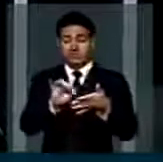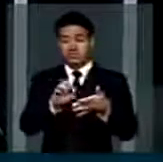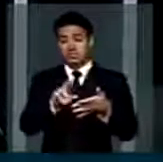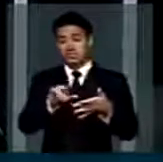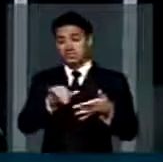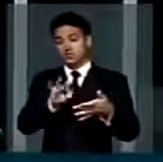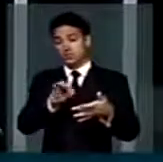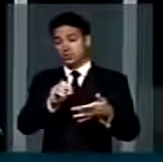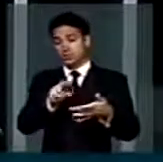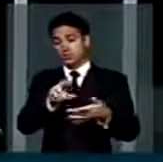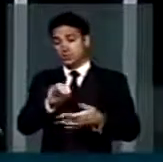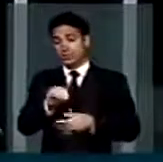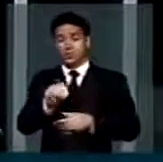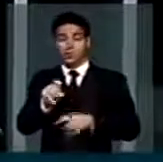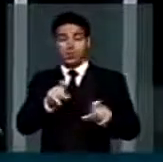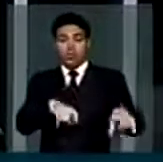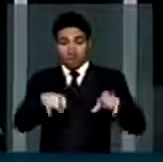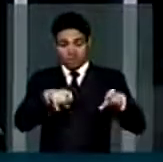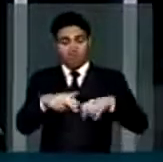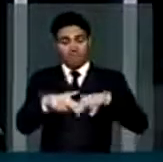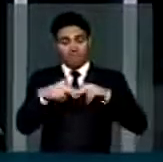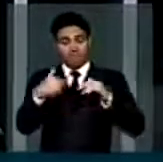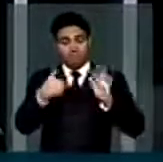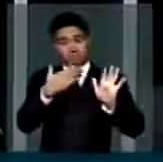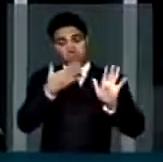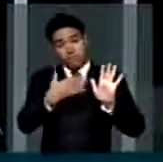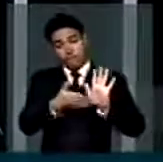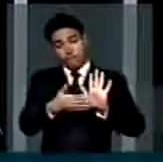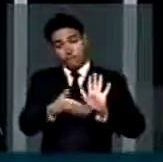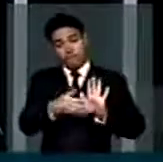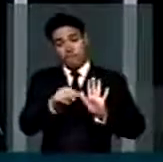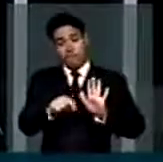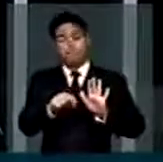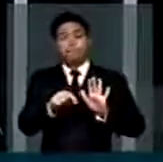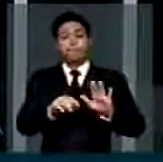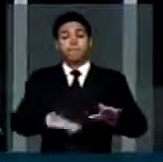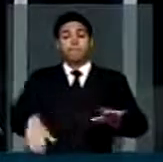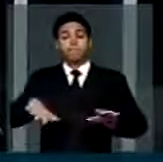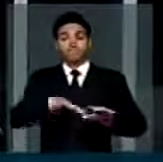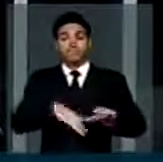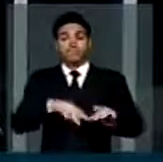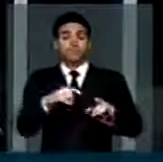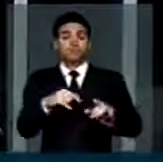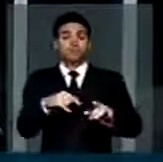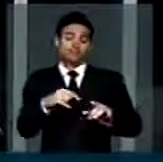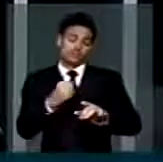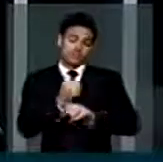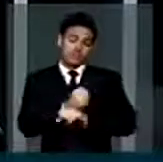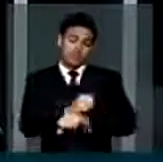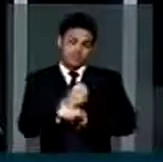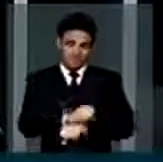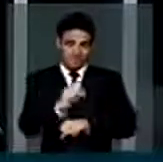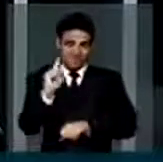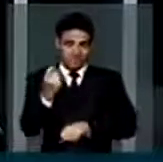Portanto, estou propondo que os territórios quilombolas fiquem isentos do pagamento